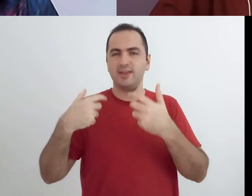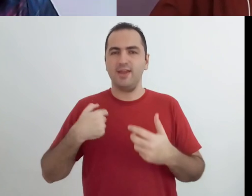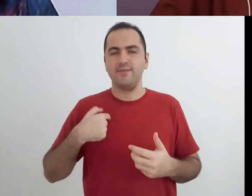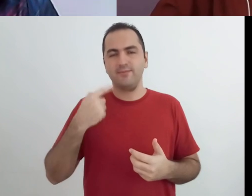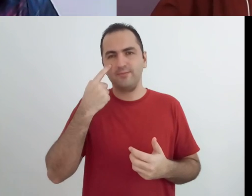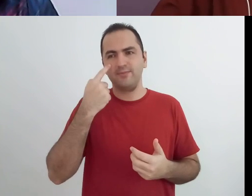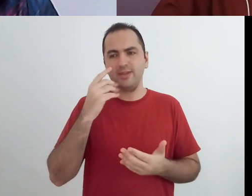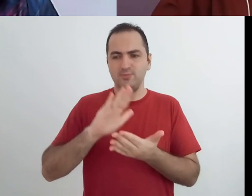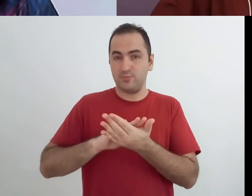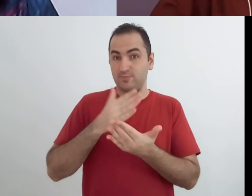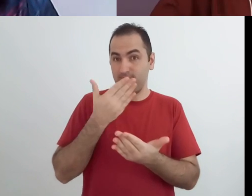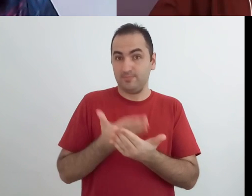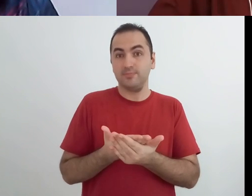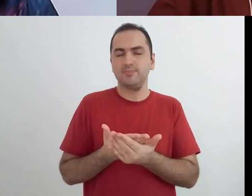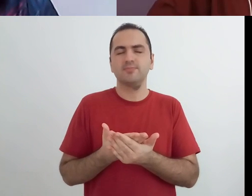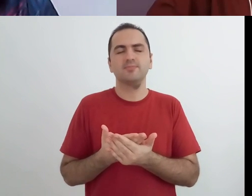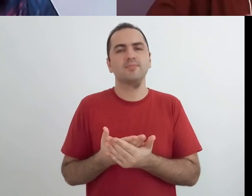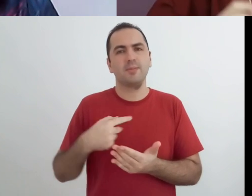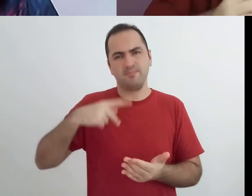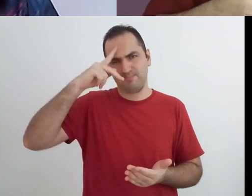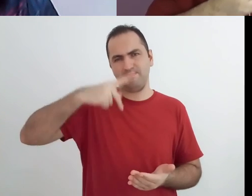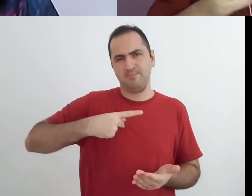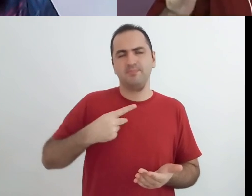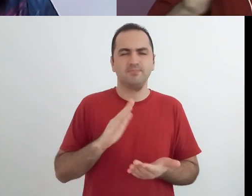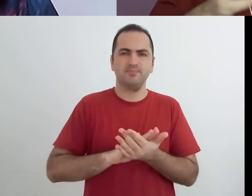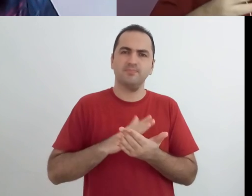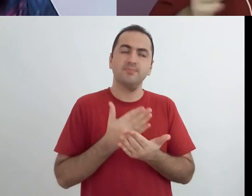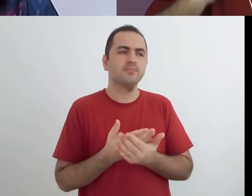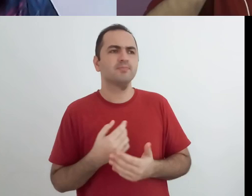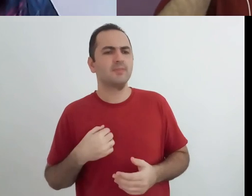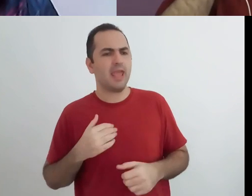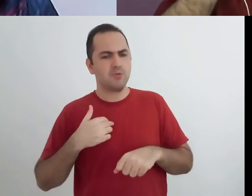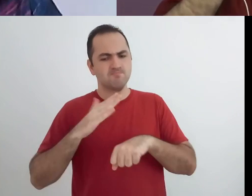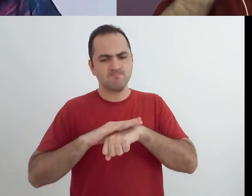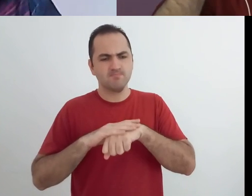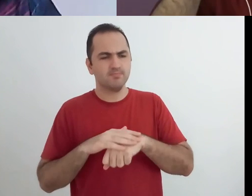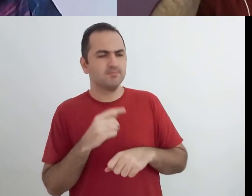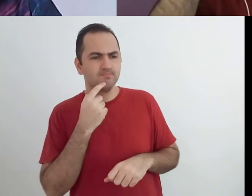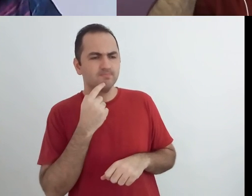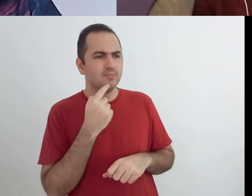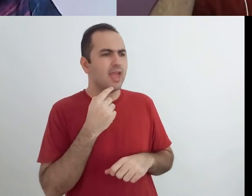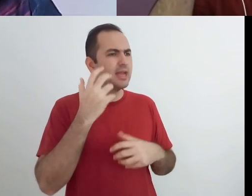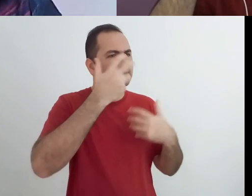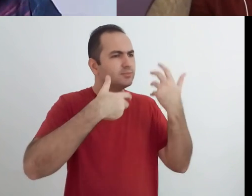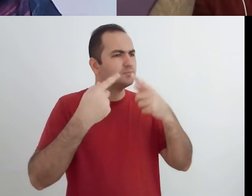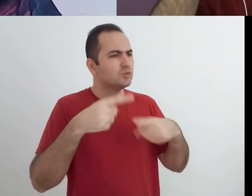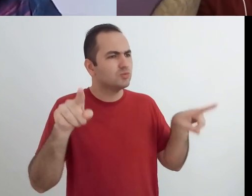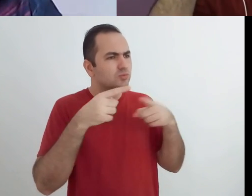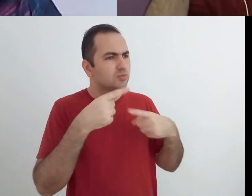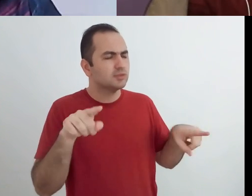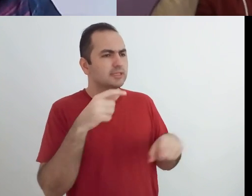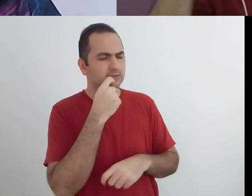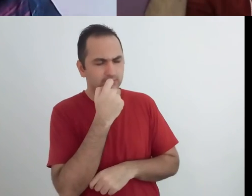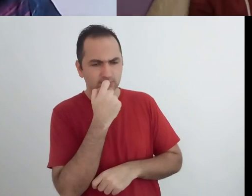traduzir para mim, né, uma música, e aí eu fui começando a ver a música e falei assim, poxa, mas o que será que significa essa